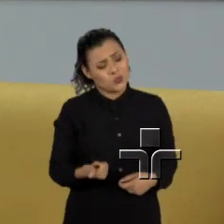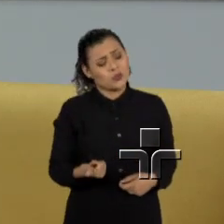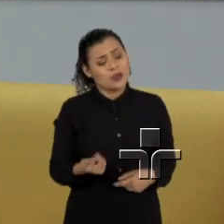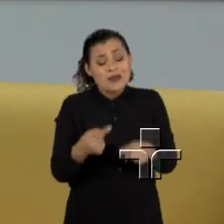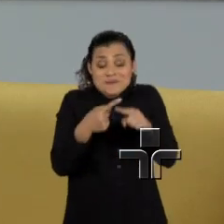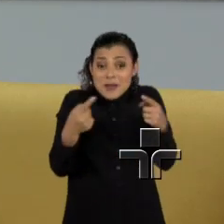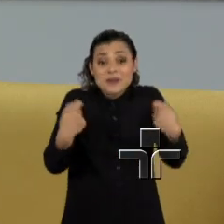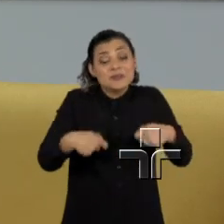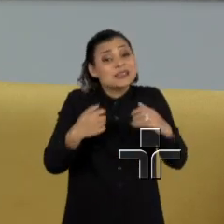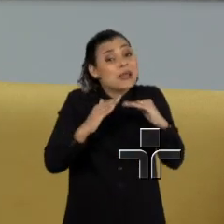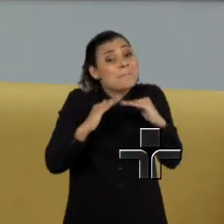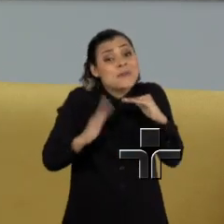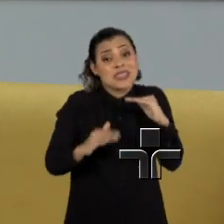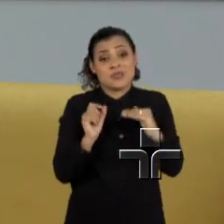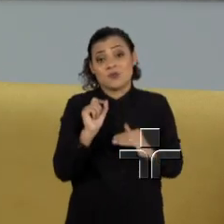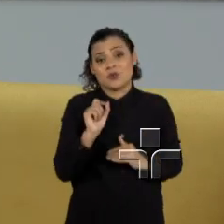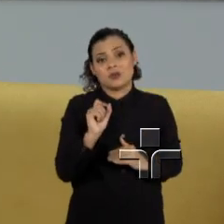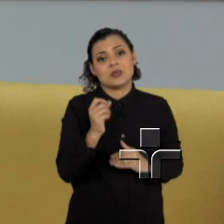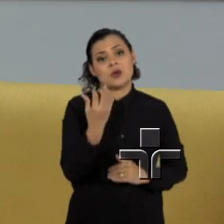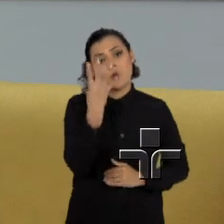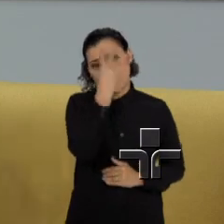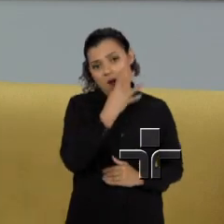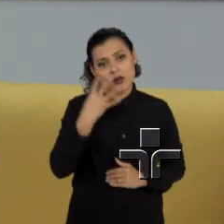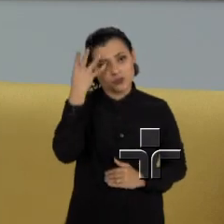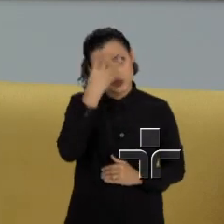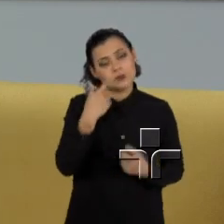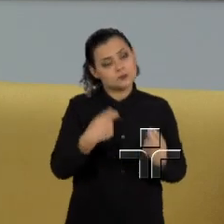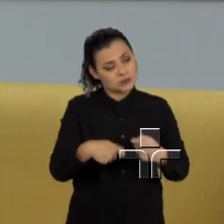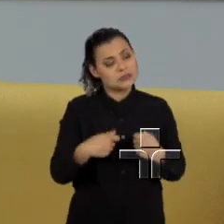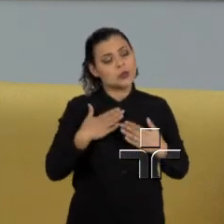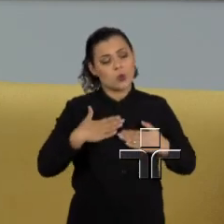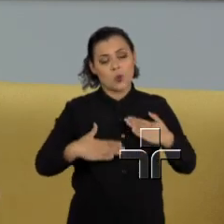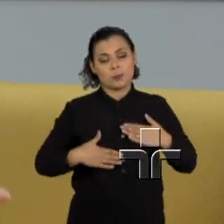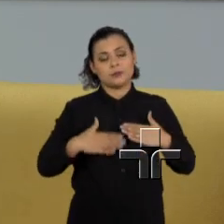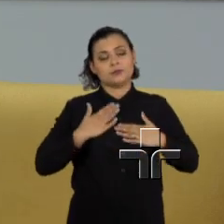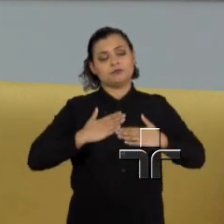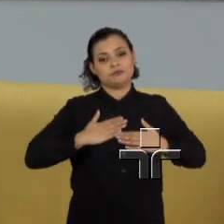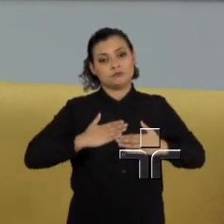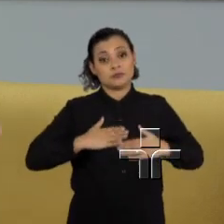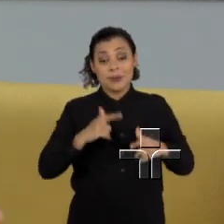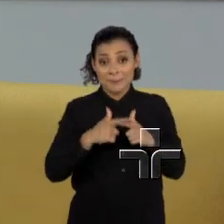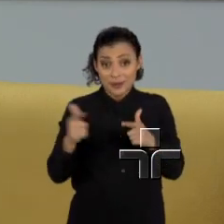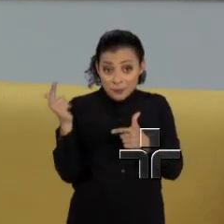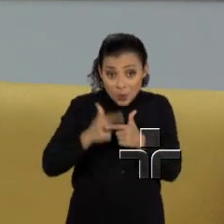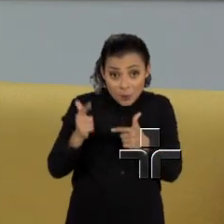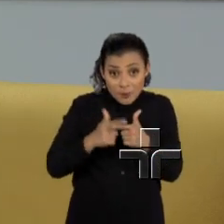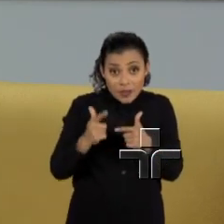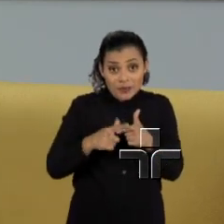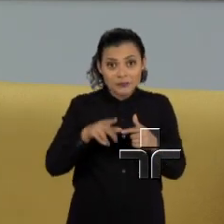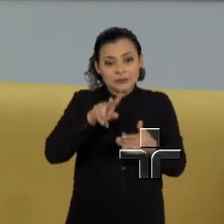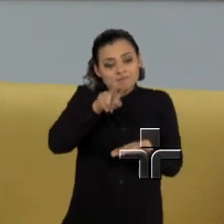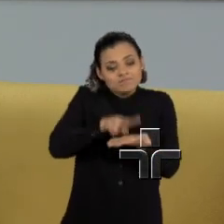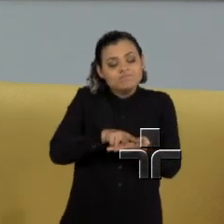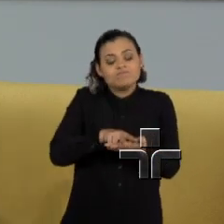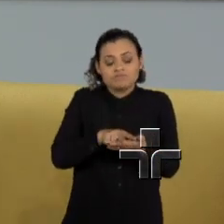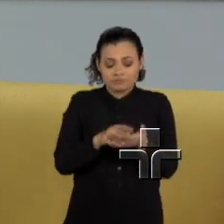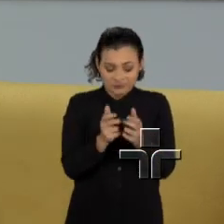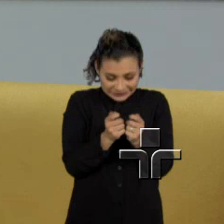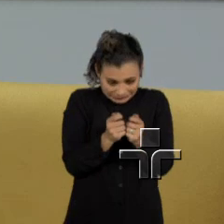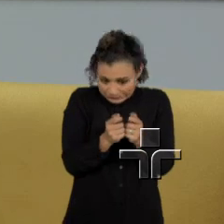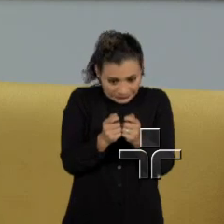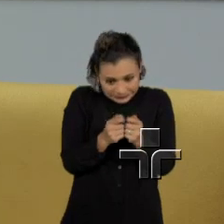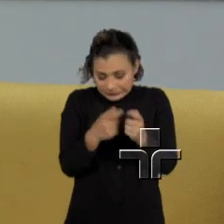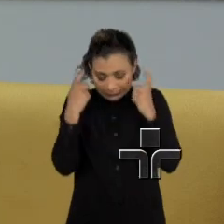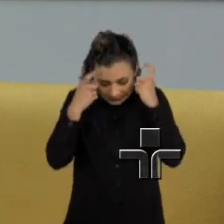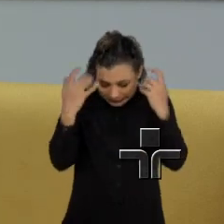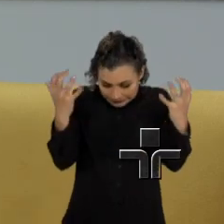pelo menos garante o que a gente chama de sono essencial. Ele não levar os problemas para a cama, eu sei que é fácil falar, mas tentar com que na